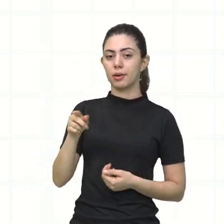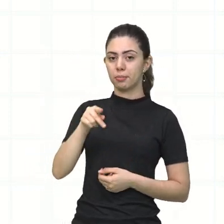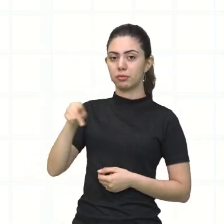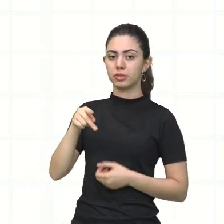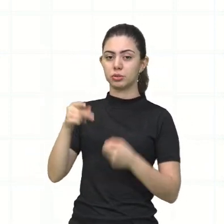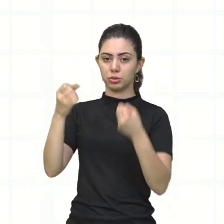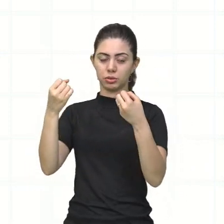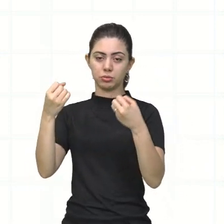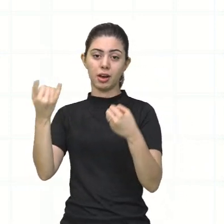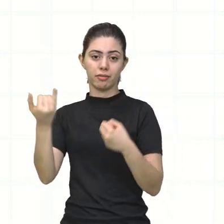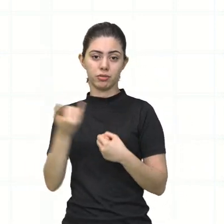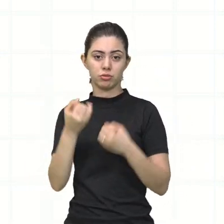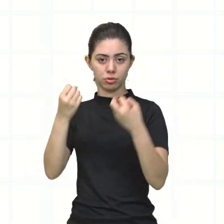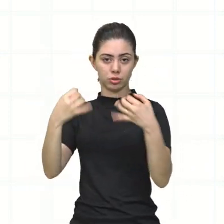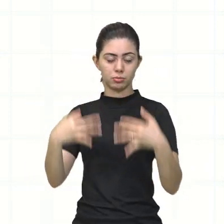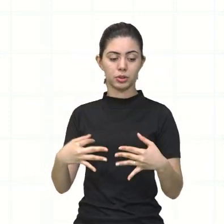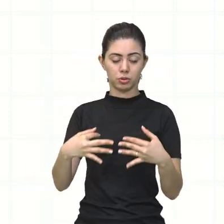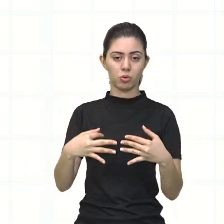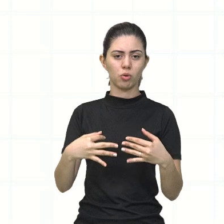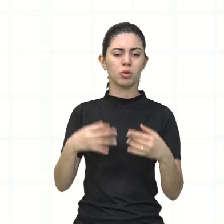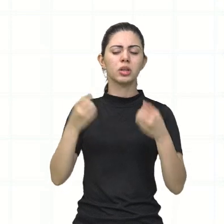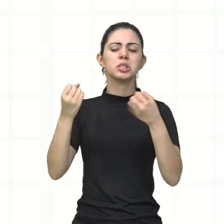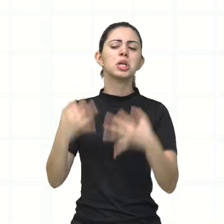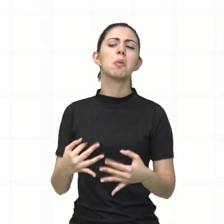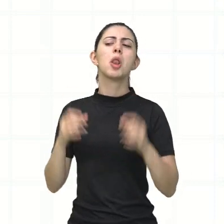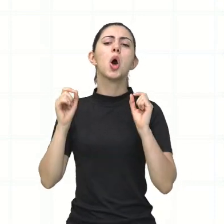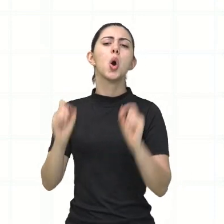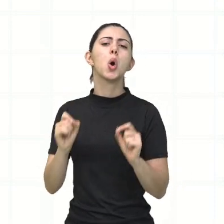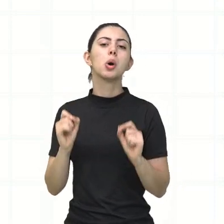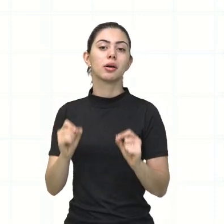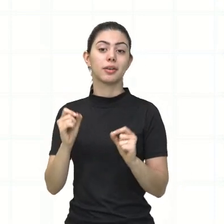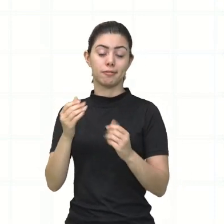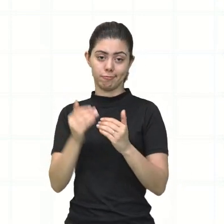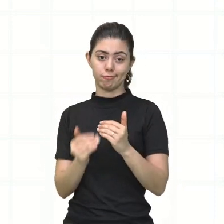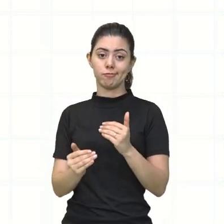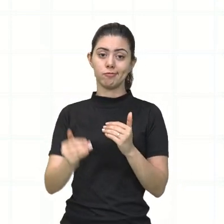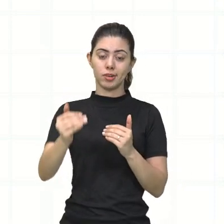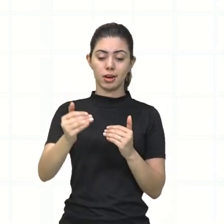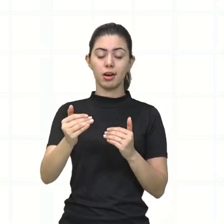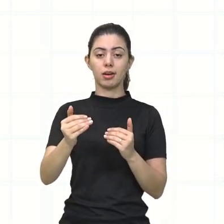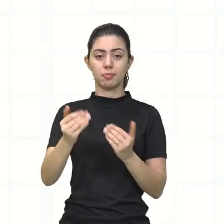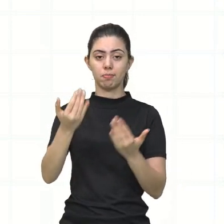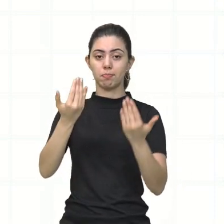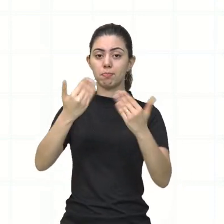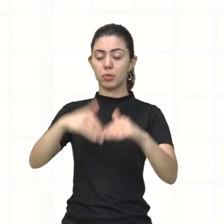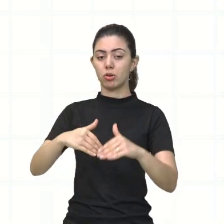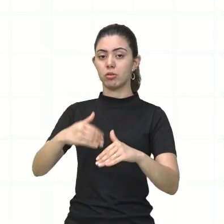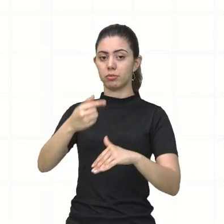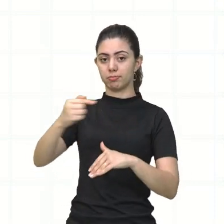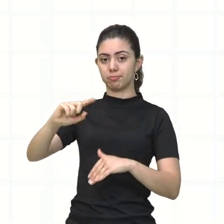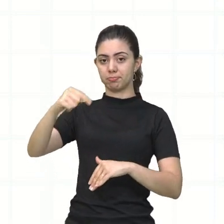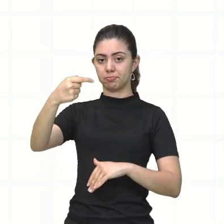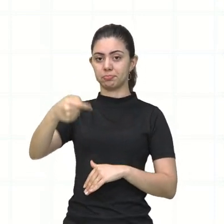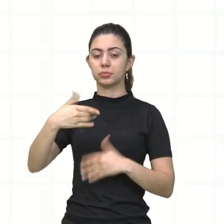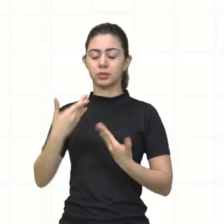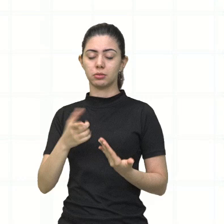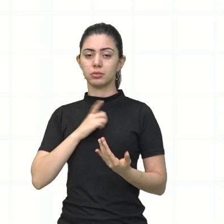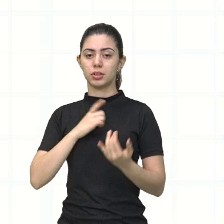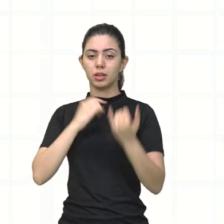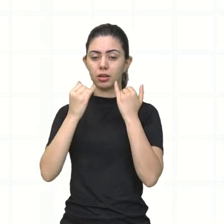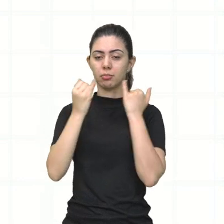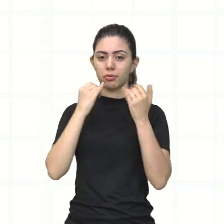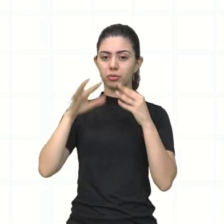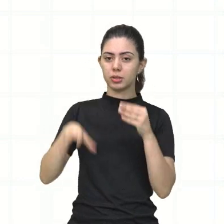principal. Explicou o quê? Que haverá uma prova no próximo final de semana. Complementa aqui,